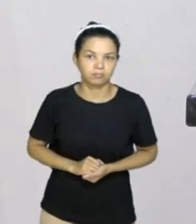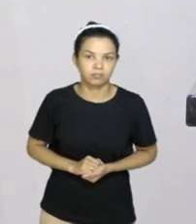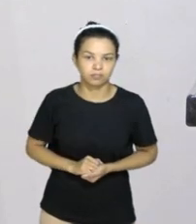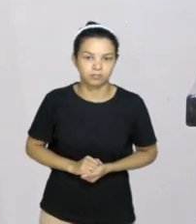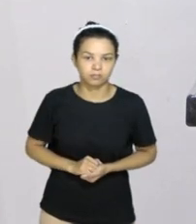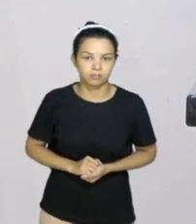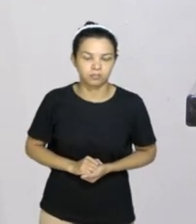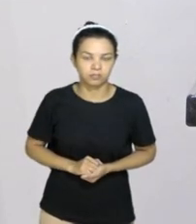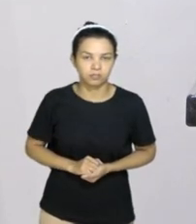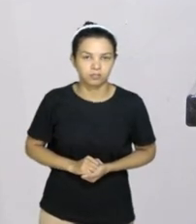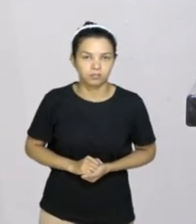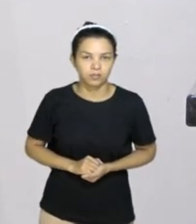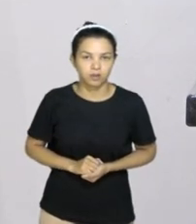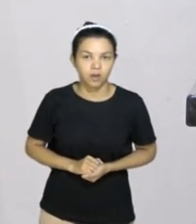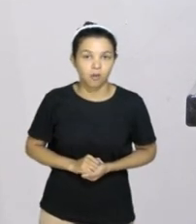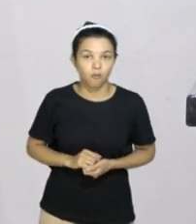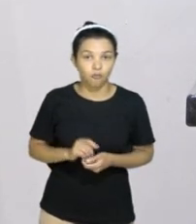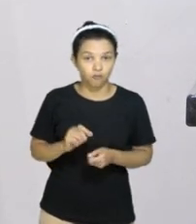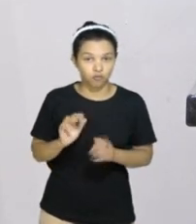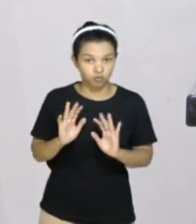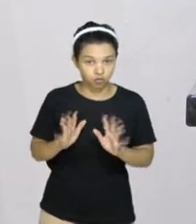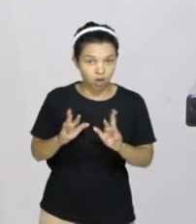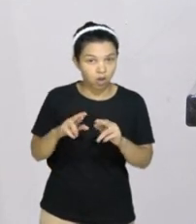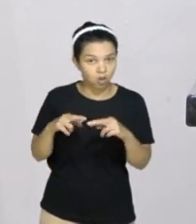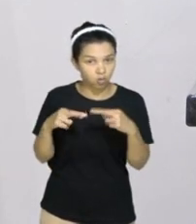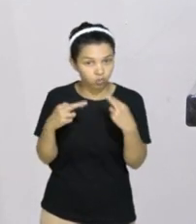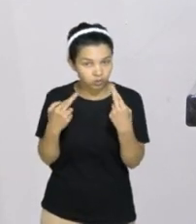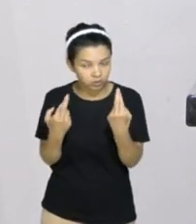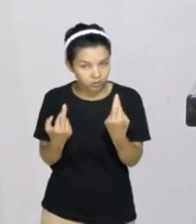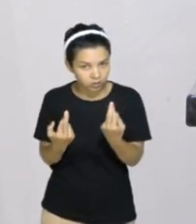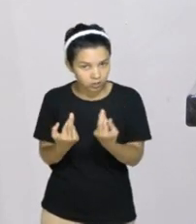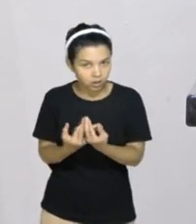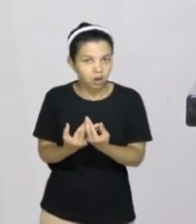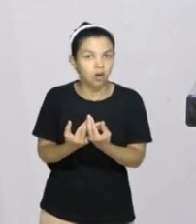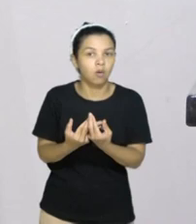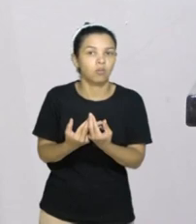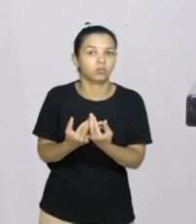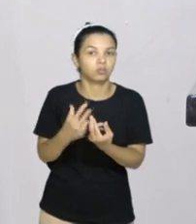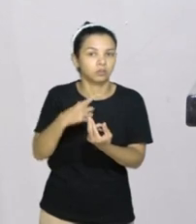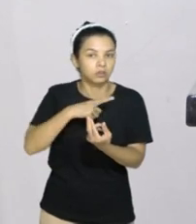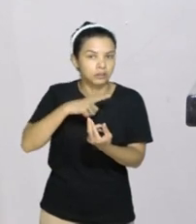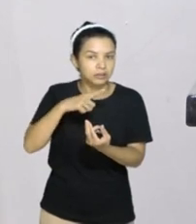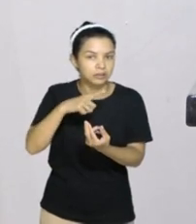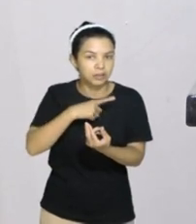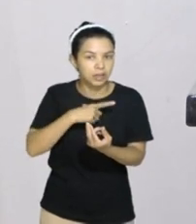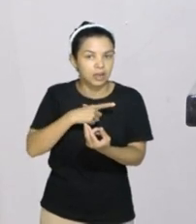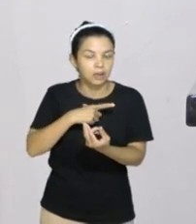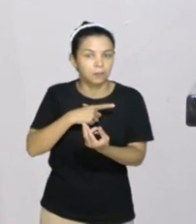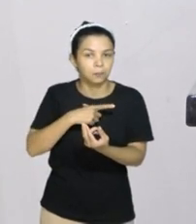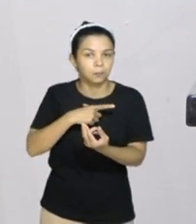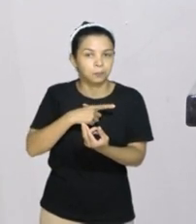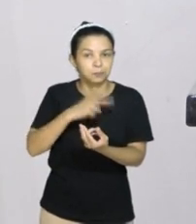foi feito uma reunião quem que tava na reunião Deputado Cadore